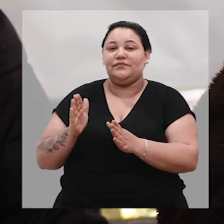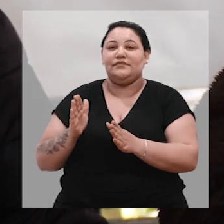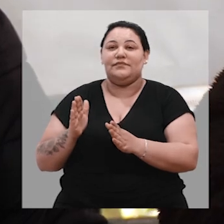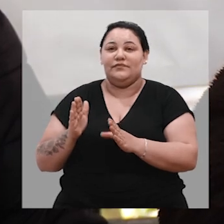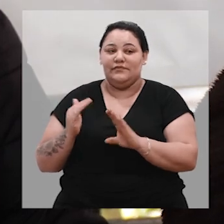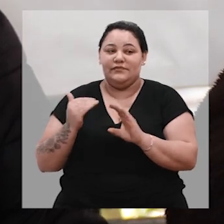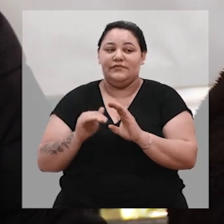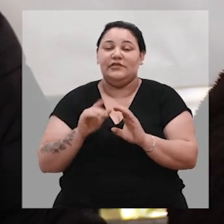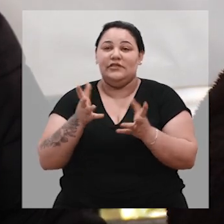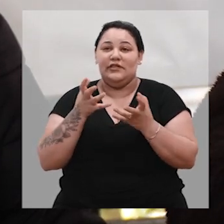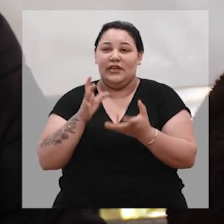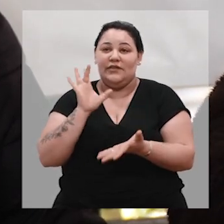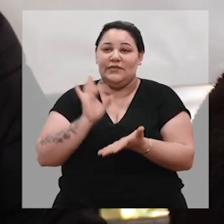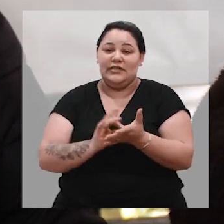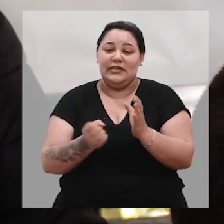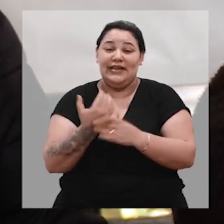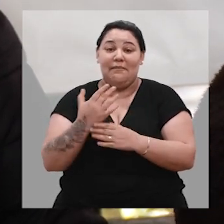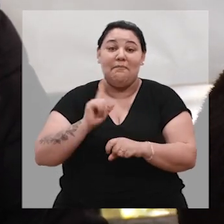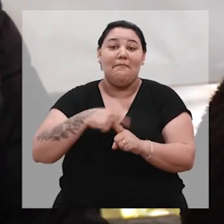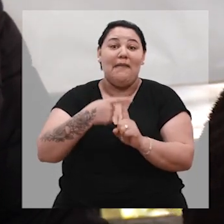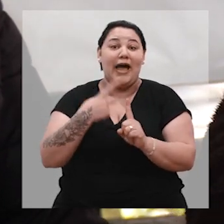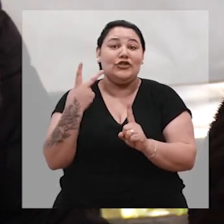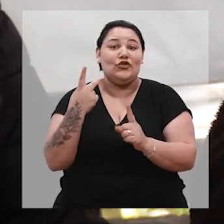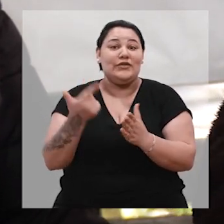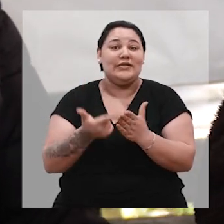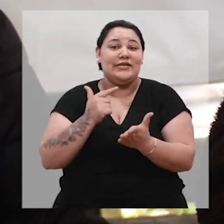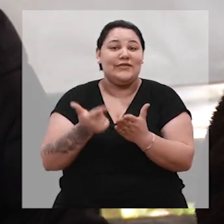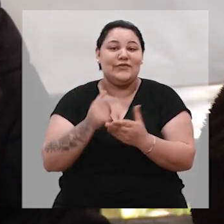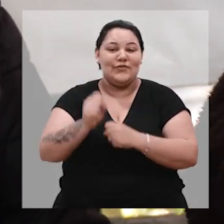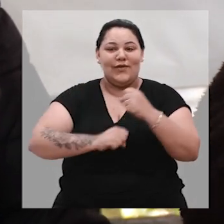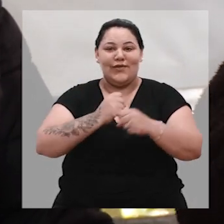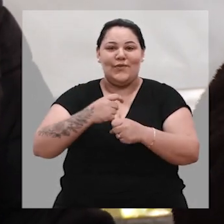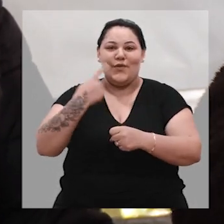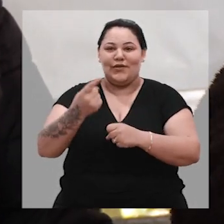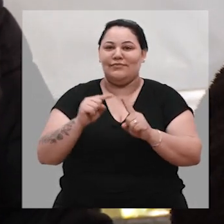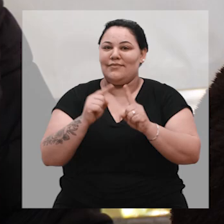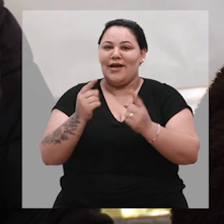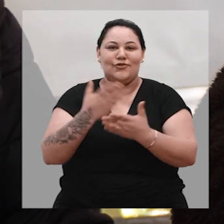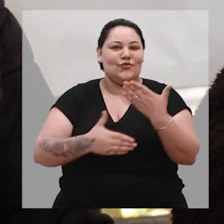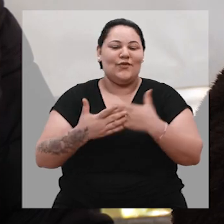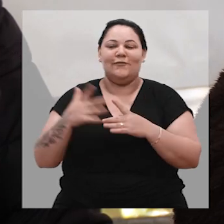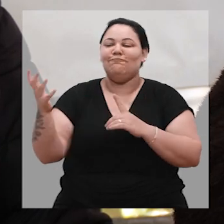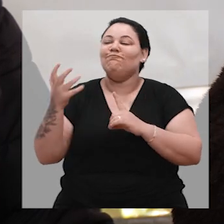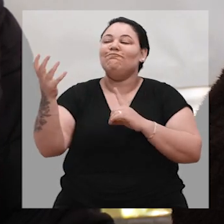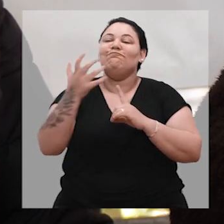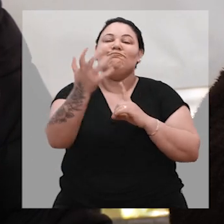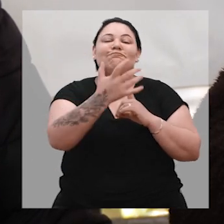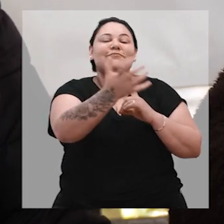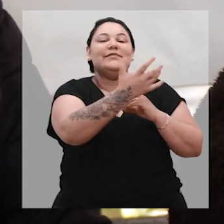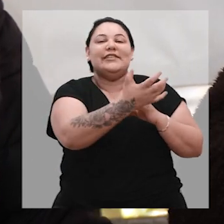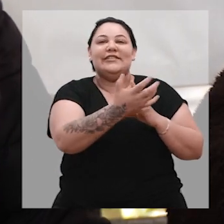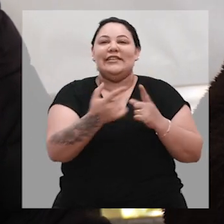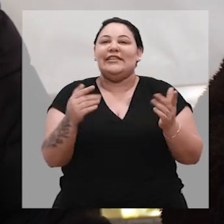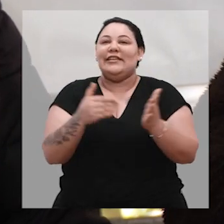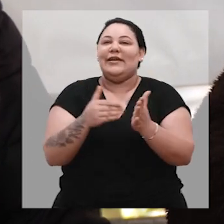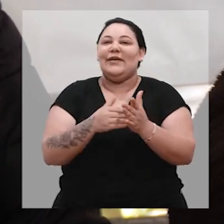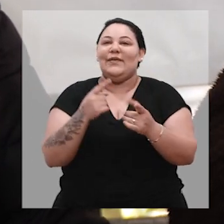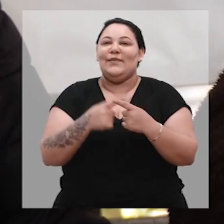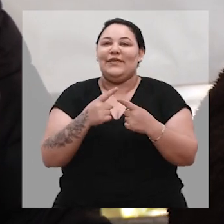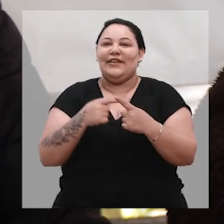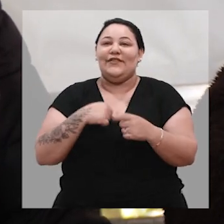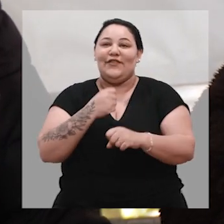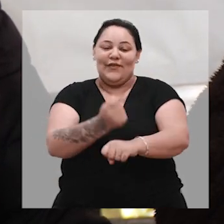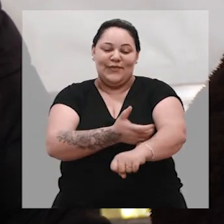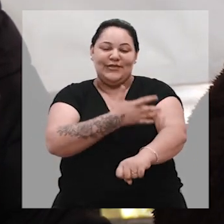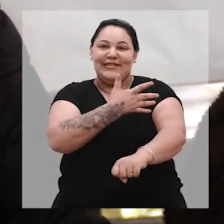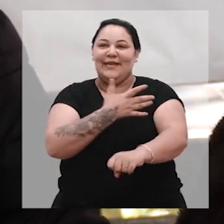estão encaminhados, né? Então, pretendo lançar mais 2 livros no ano que vem. Mas tudo é inspiração, né? Até por isso que eu